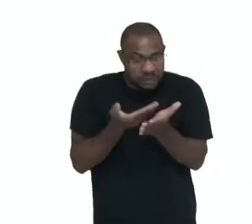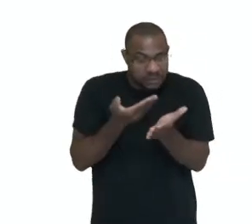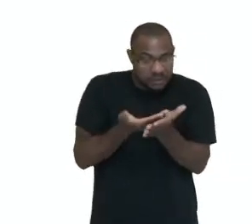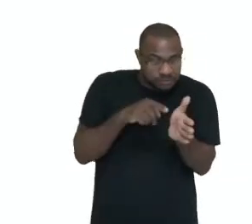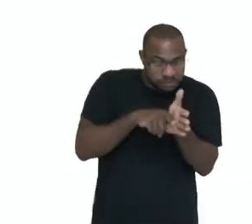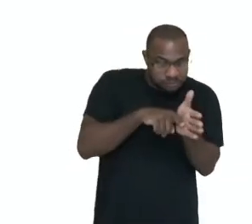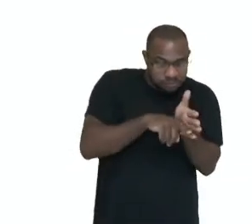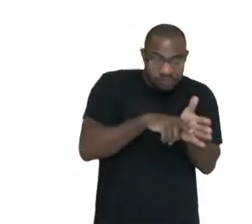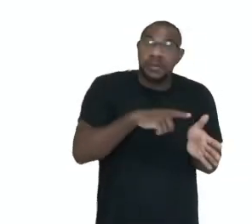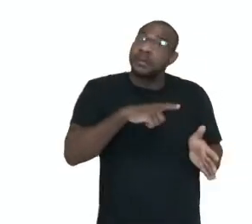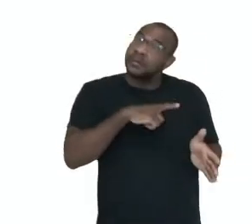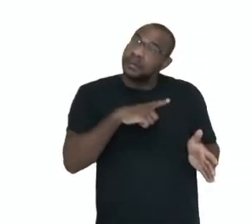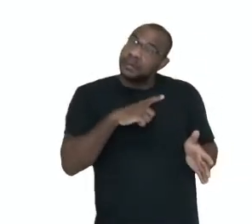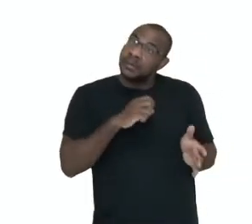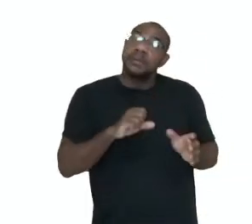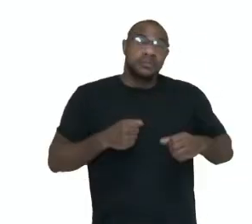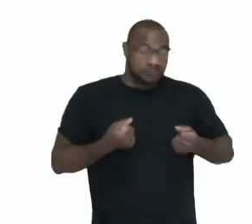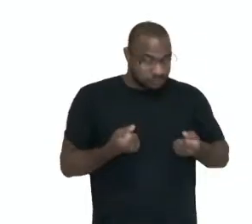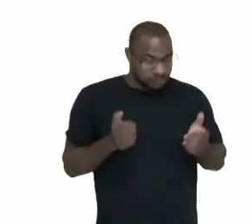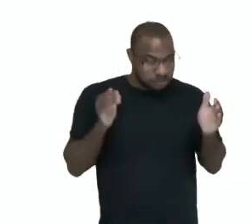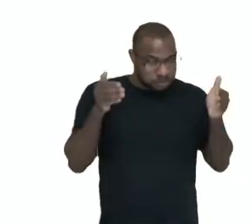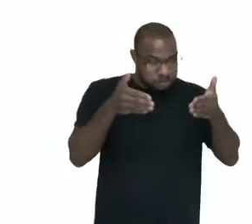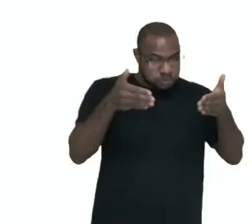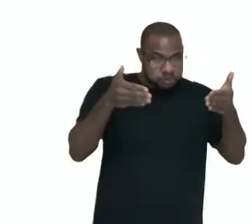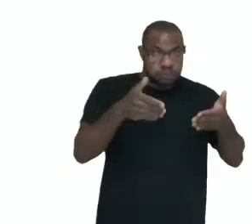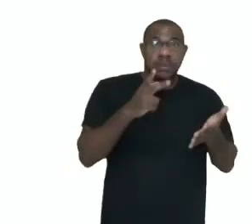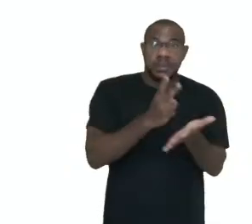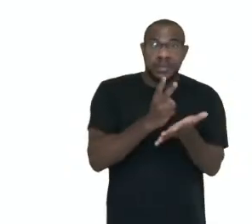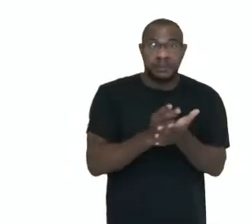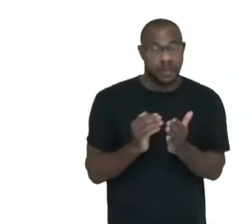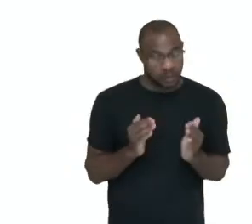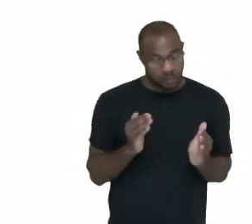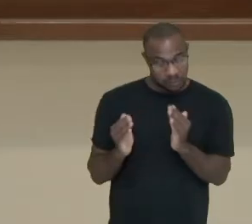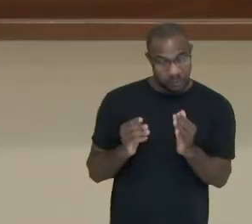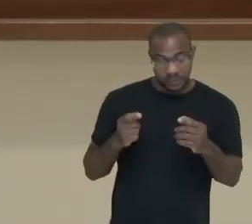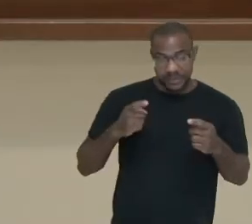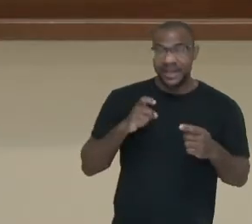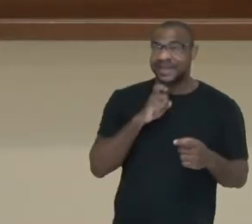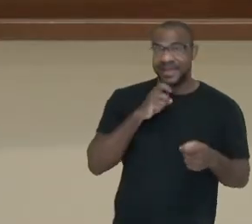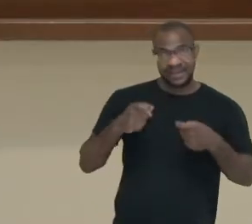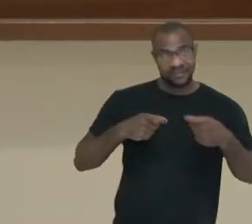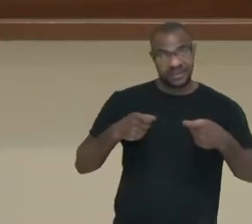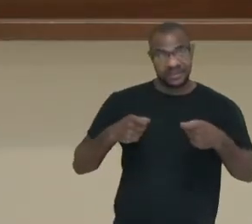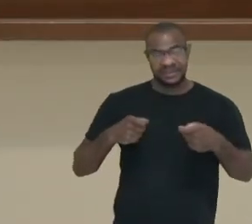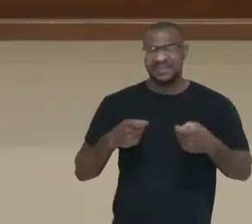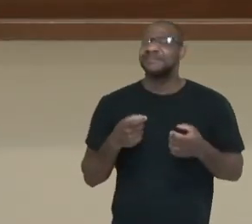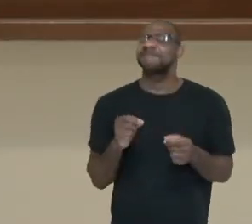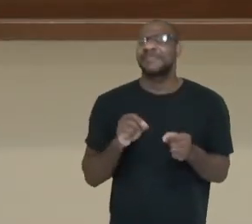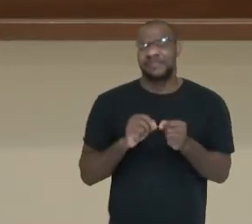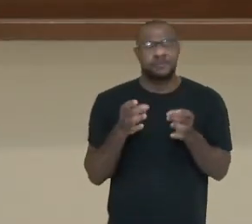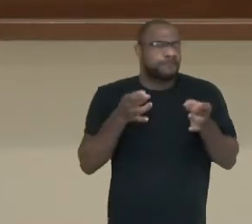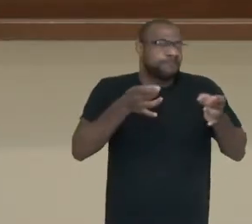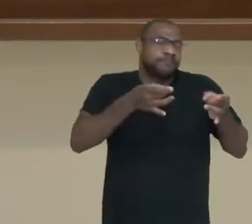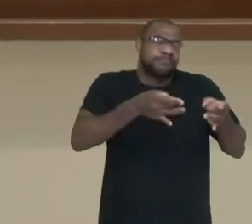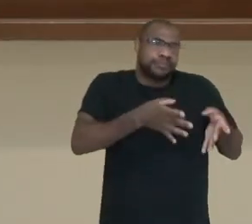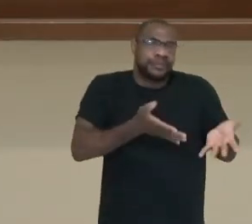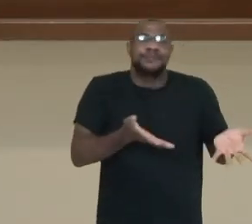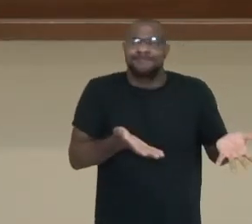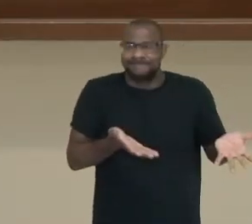pesquisa. E isso, no decorrer da Guerra Fria, fez com que eles fossem abandonados em termos de